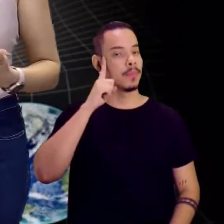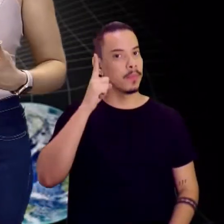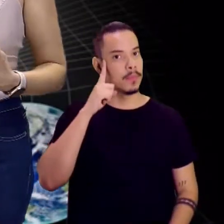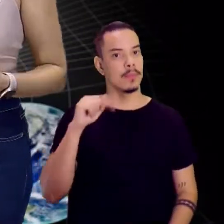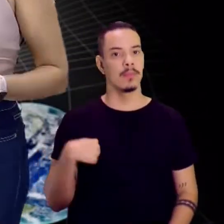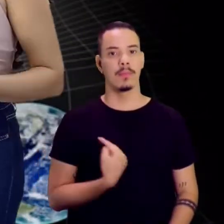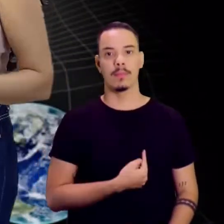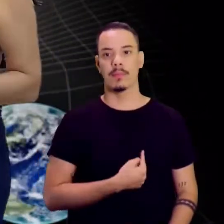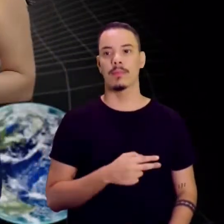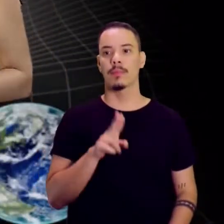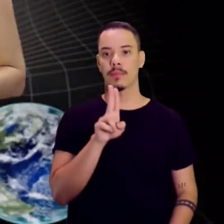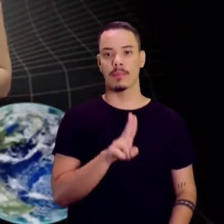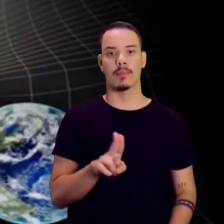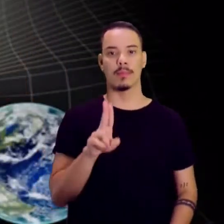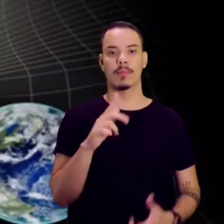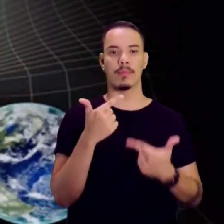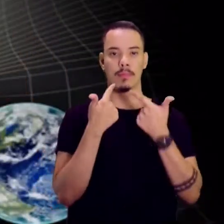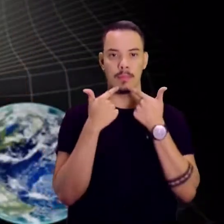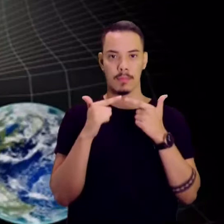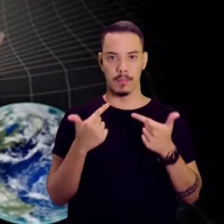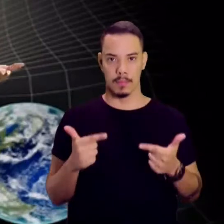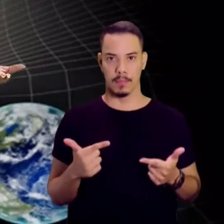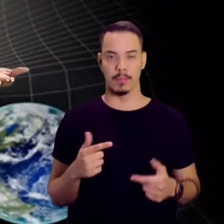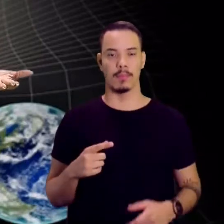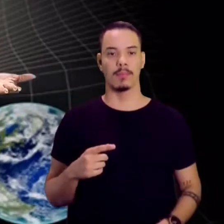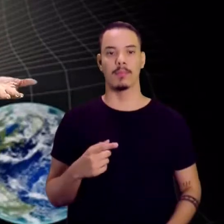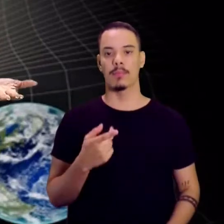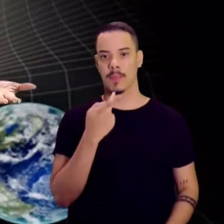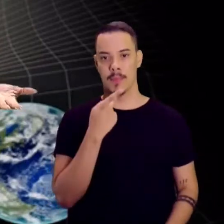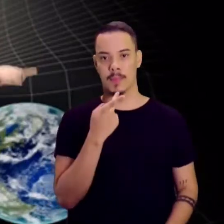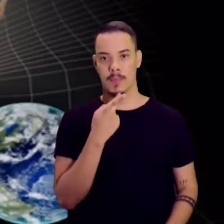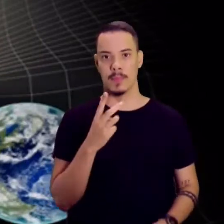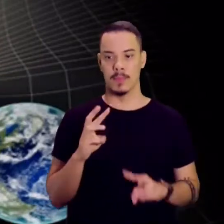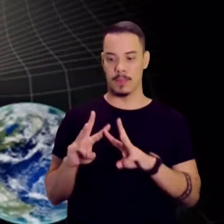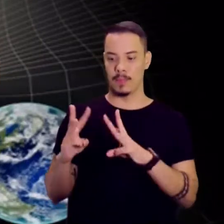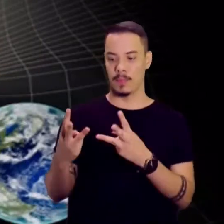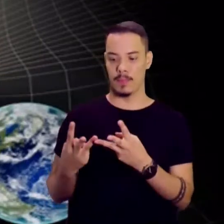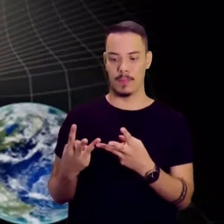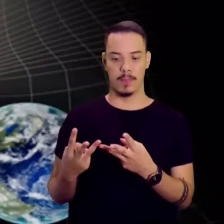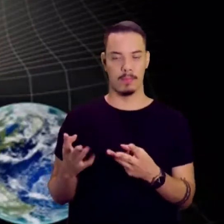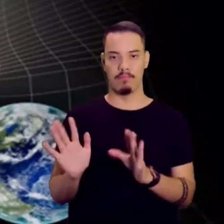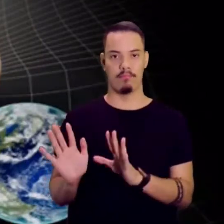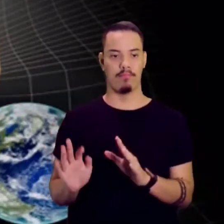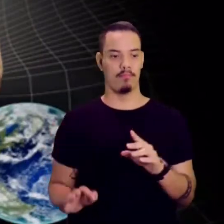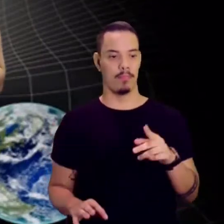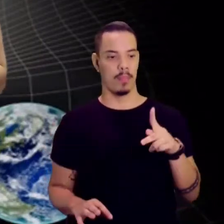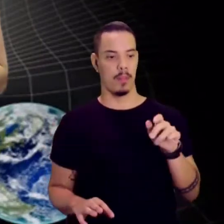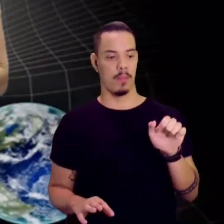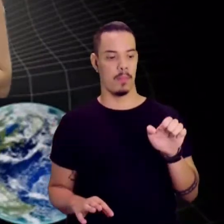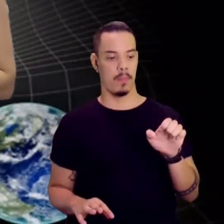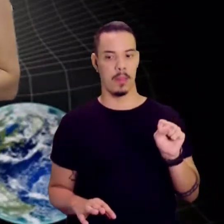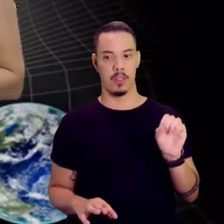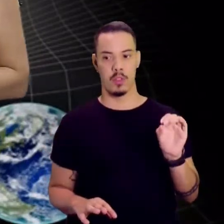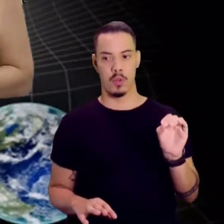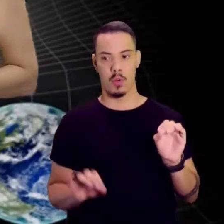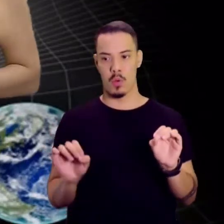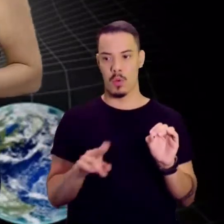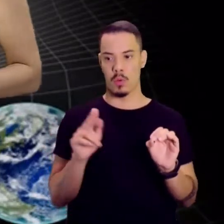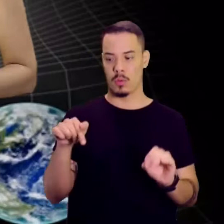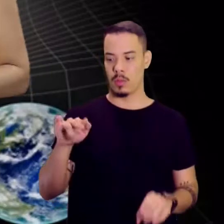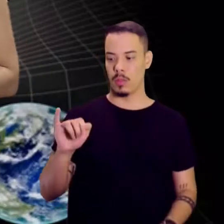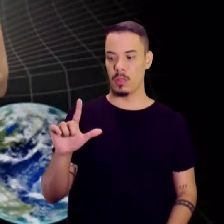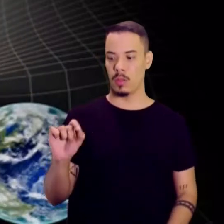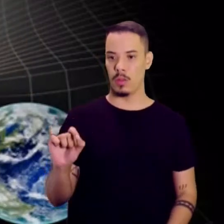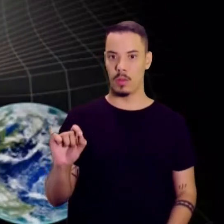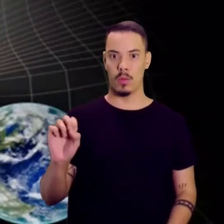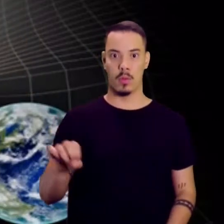que a gente utiliza a linguagem, né, dessa, a gente fala, em vez de falar massa, fala peso, em vez de falar o quilograma, só fala o quilo. Só quilo.